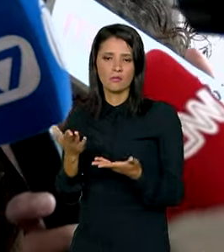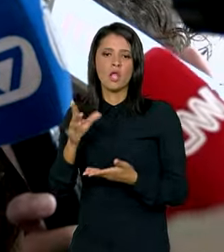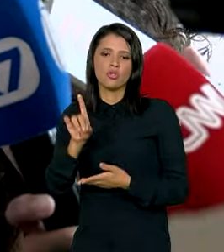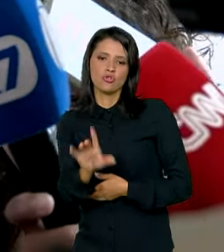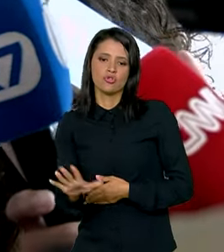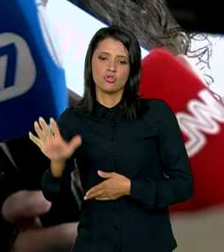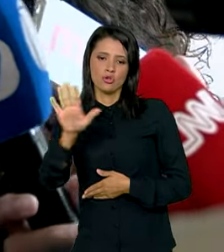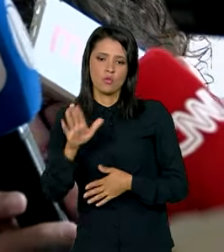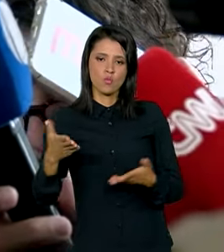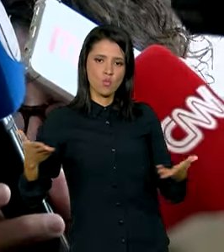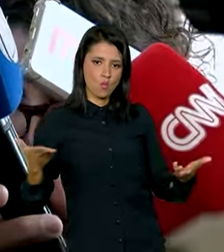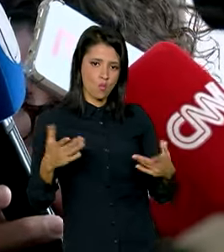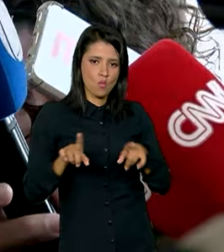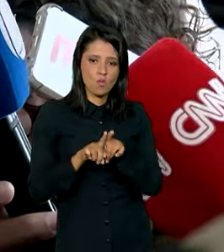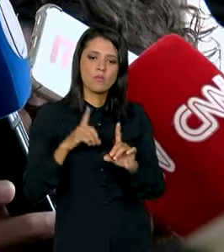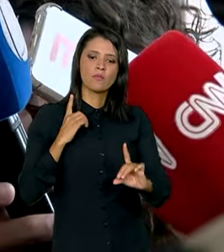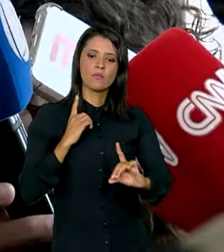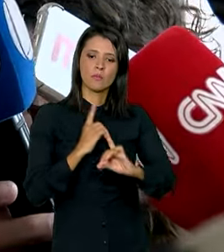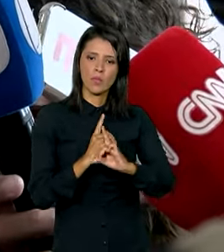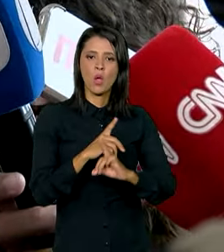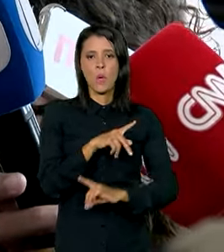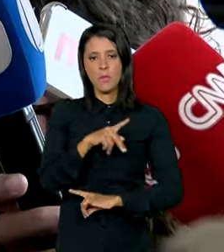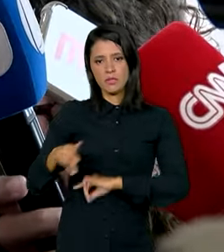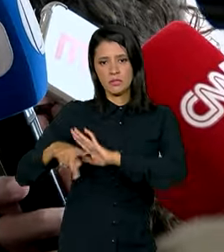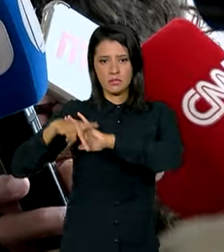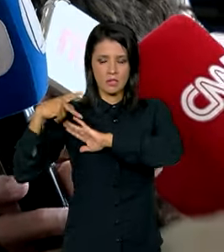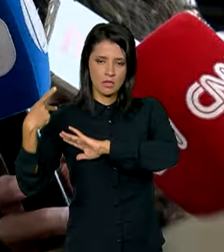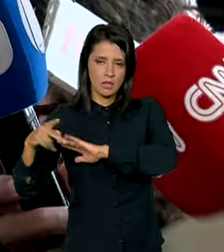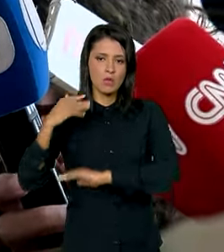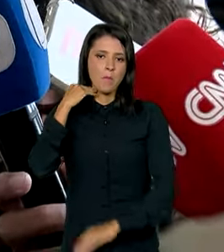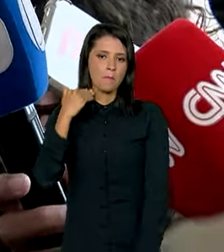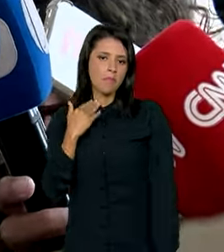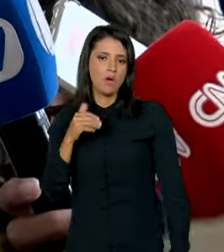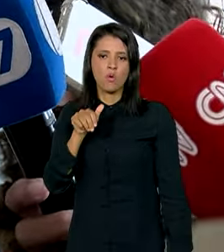diretor-geral, e agora com o presidente do Banco da Ásia.